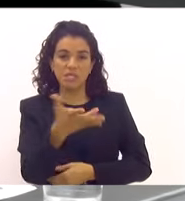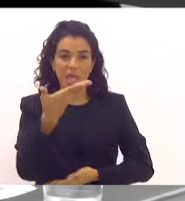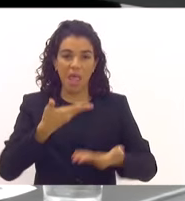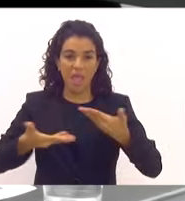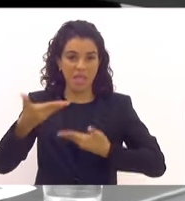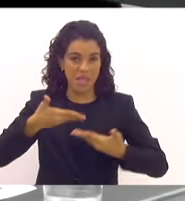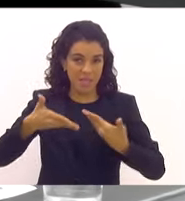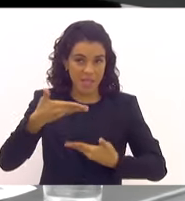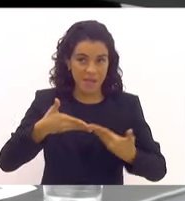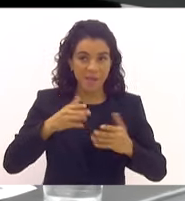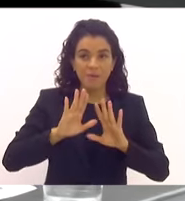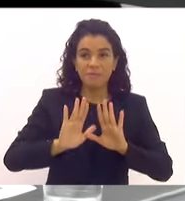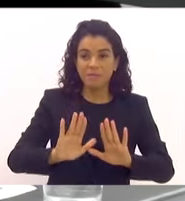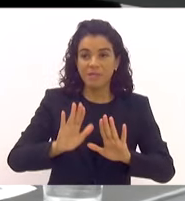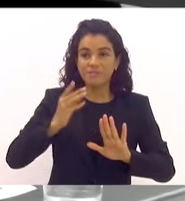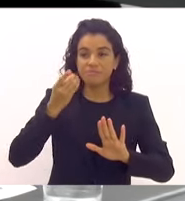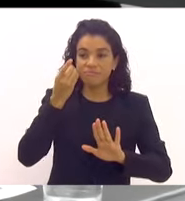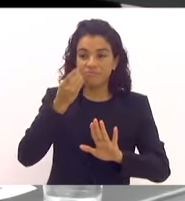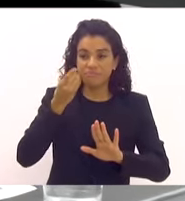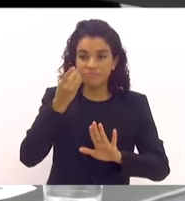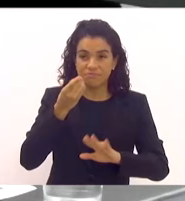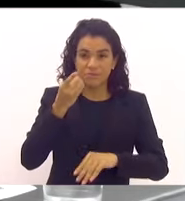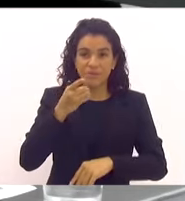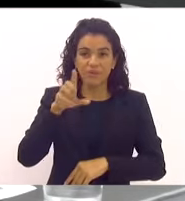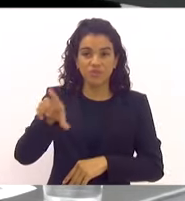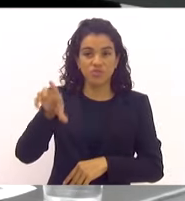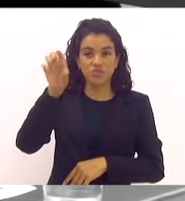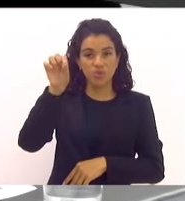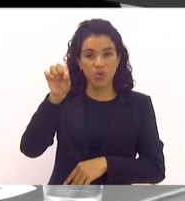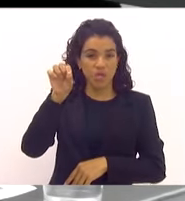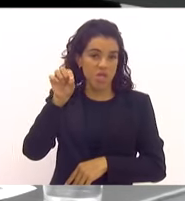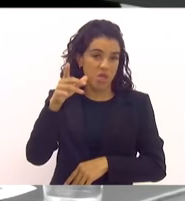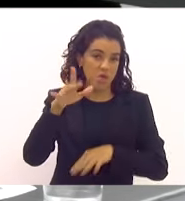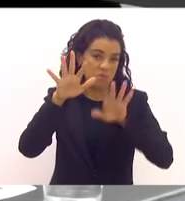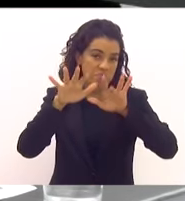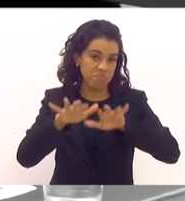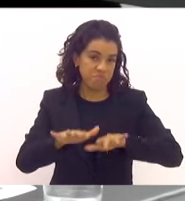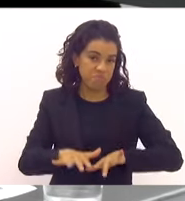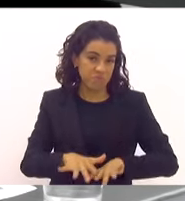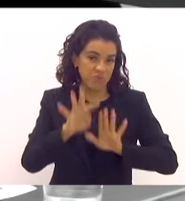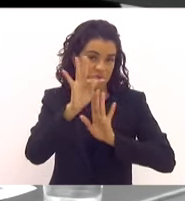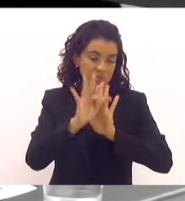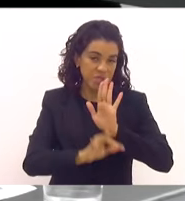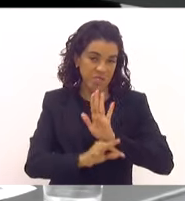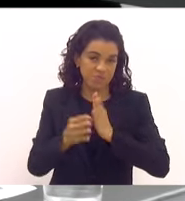mas a deputada preferiu fazer dessa maneira. Enfim,